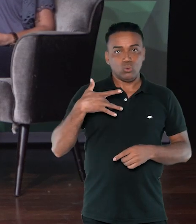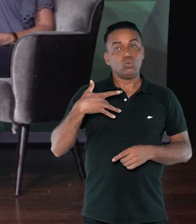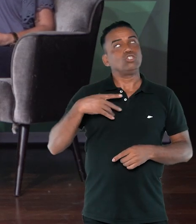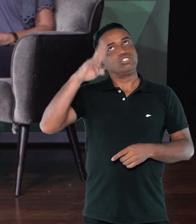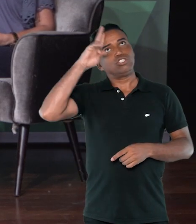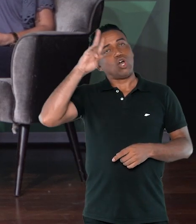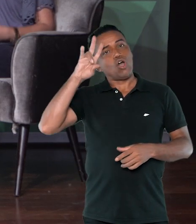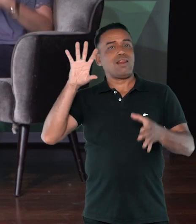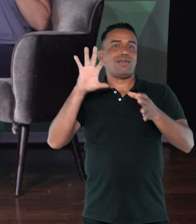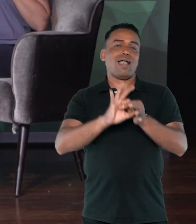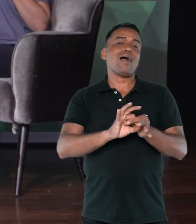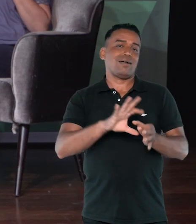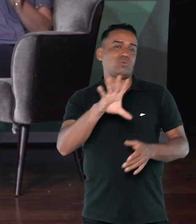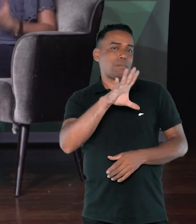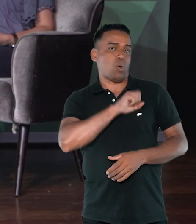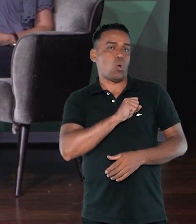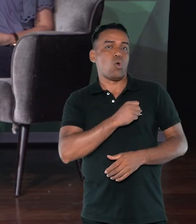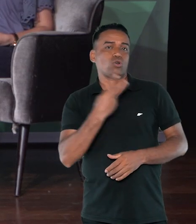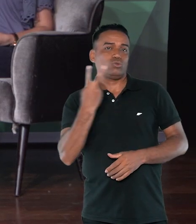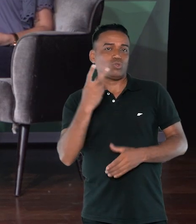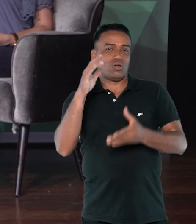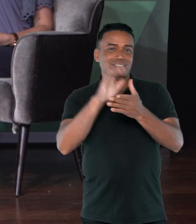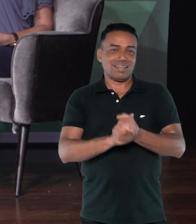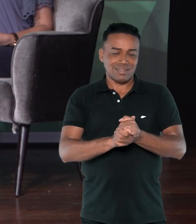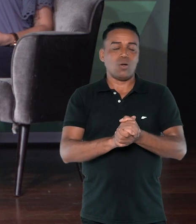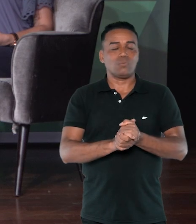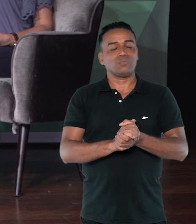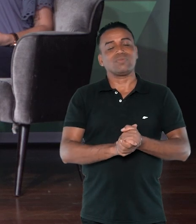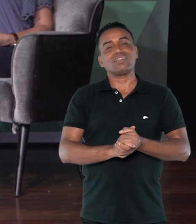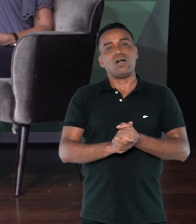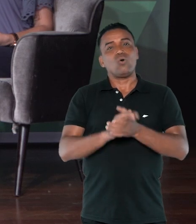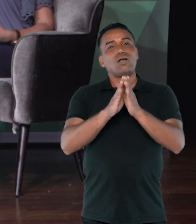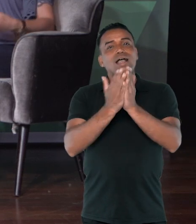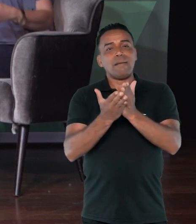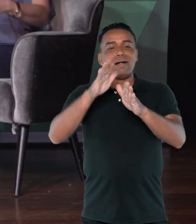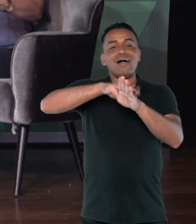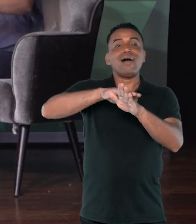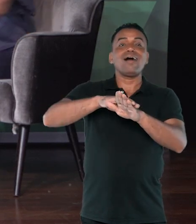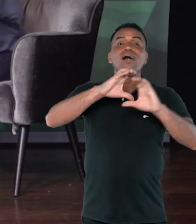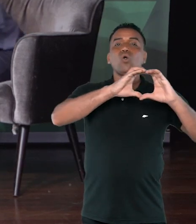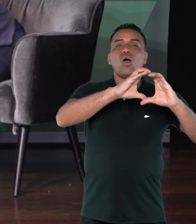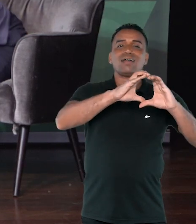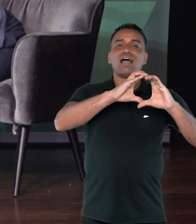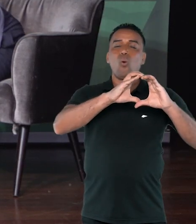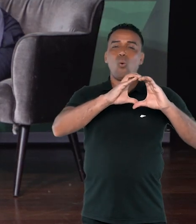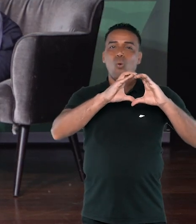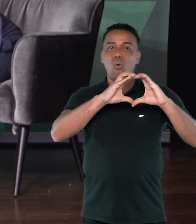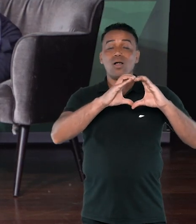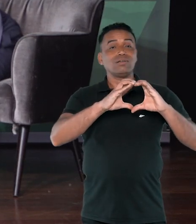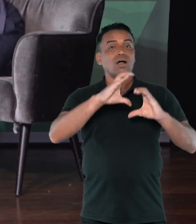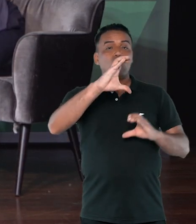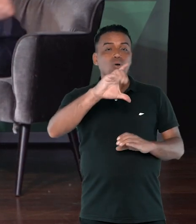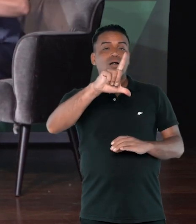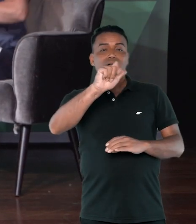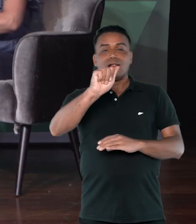Linda, linda, né? A Yolanda ganhou meu coração também. Ela deu branco no sobrenome dela, olha que